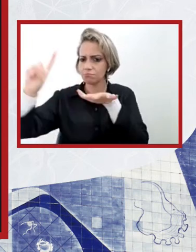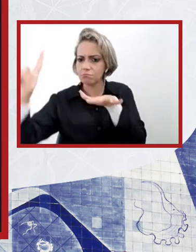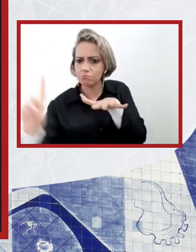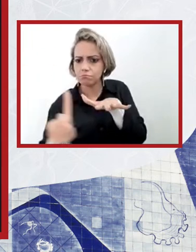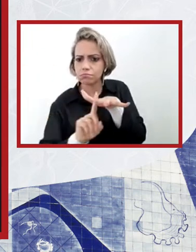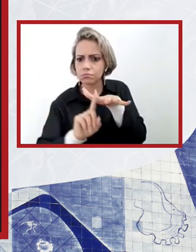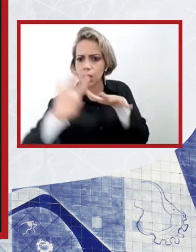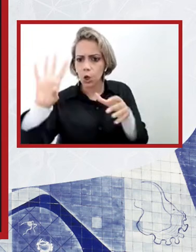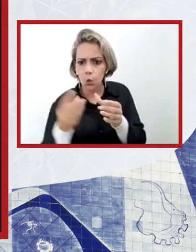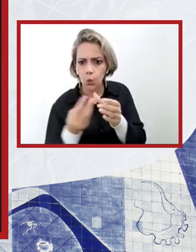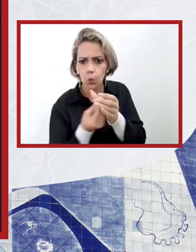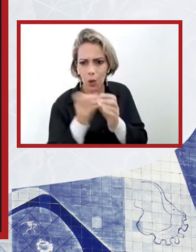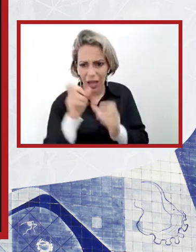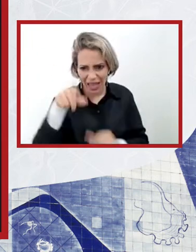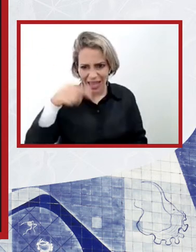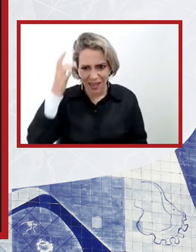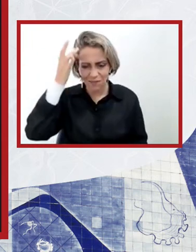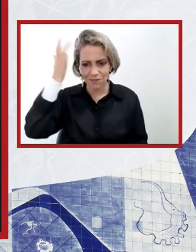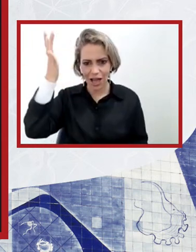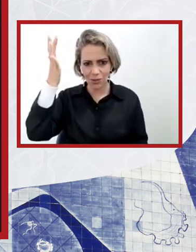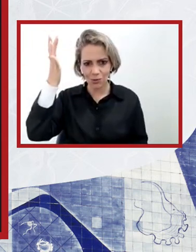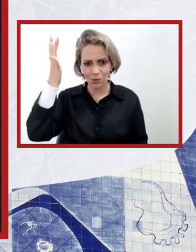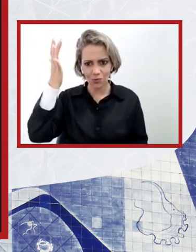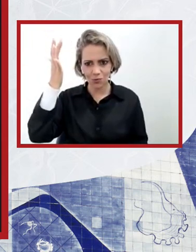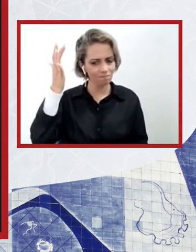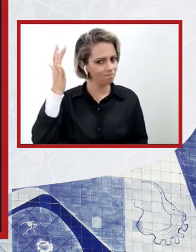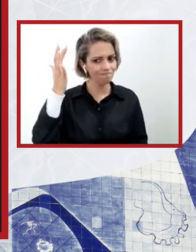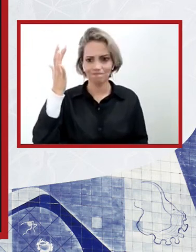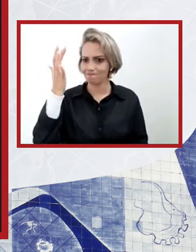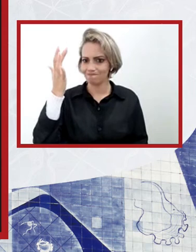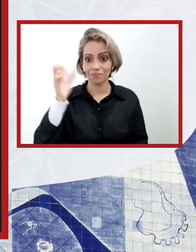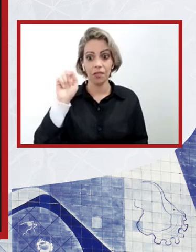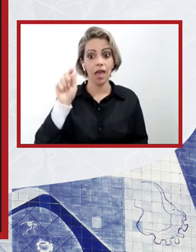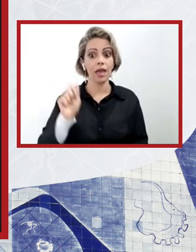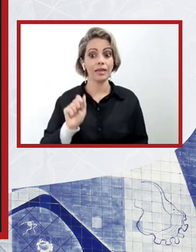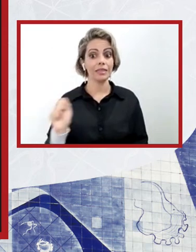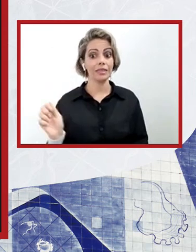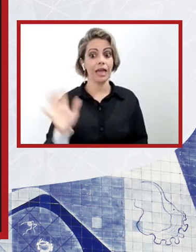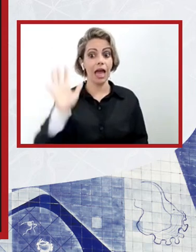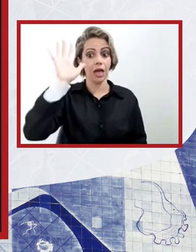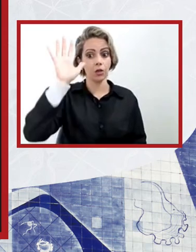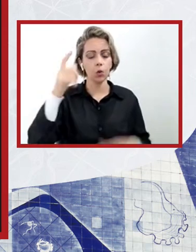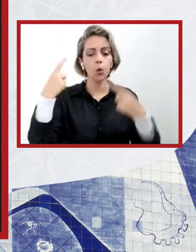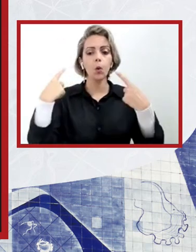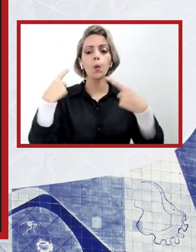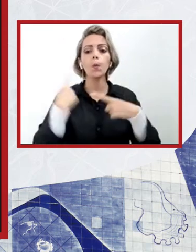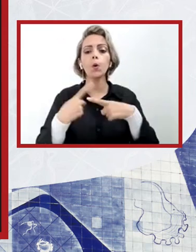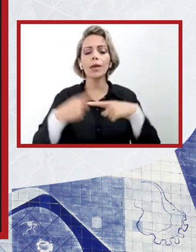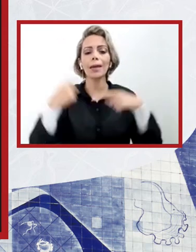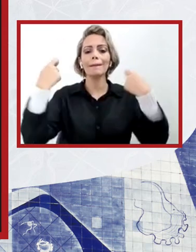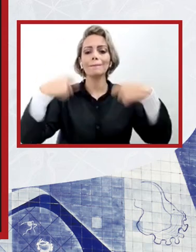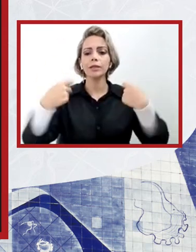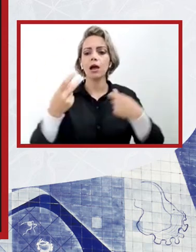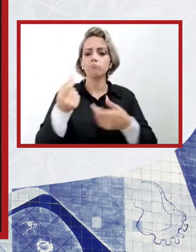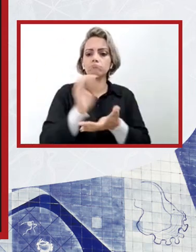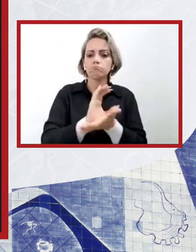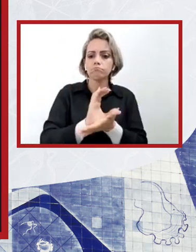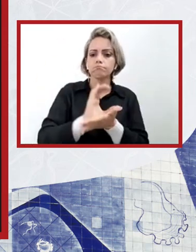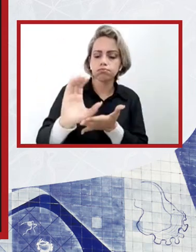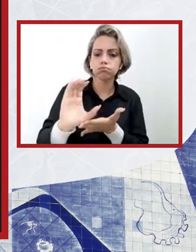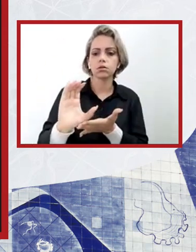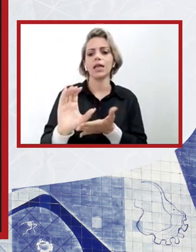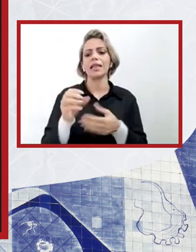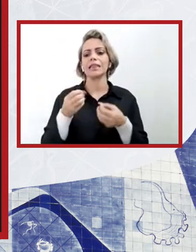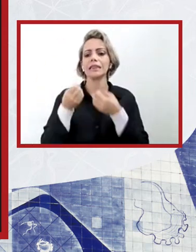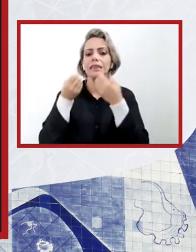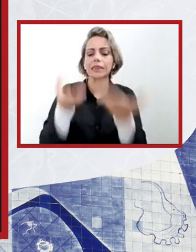uma coisa barata. Porque você precisa investir em recursos humanos. Você precisa treinar as pessoas,